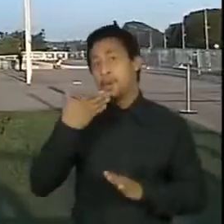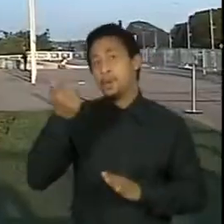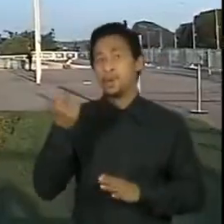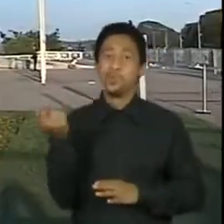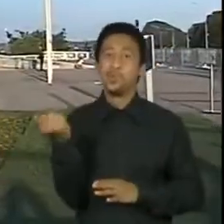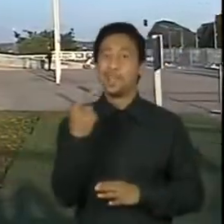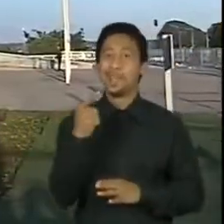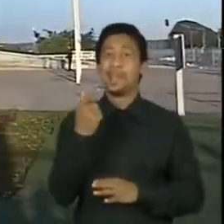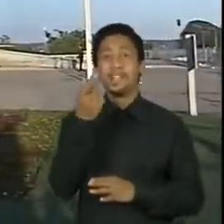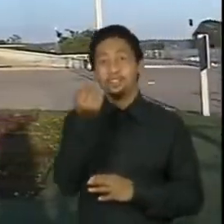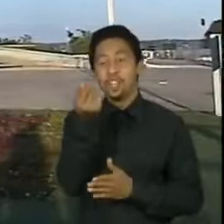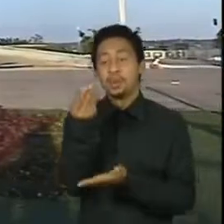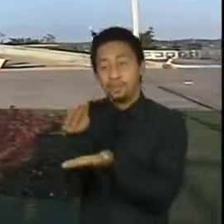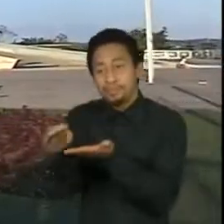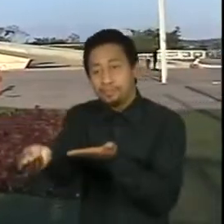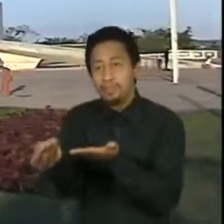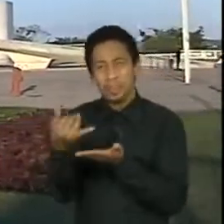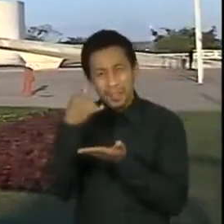empresa o texto vai agora à sanção presidencial